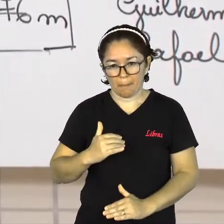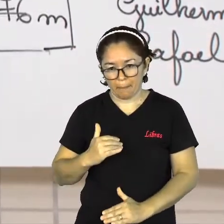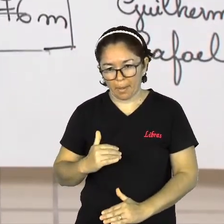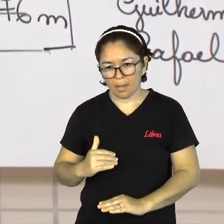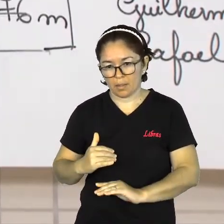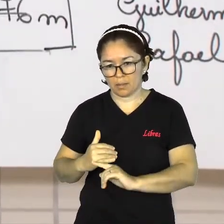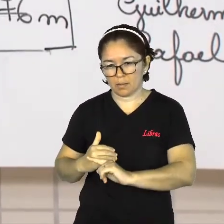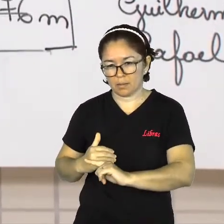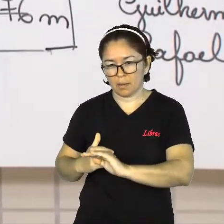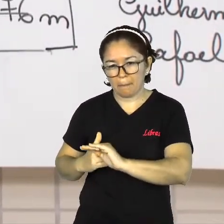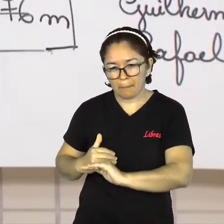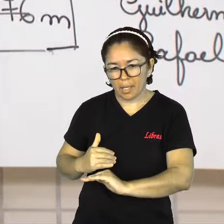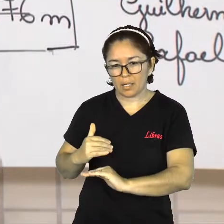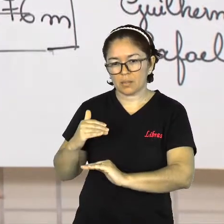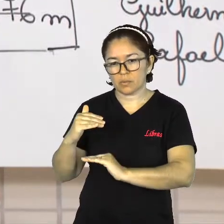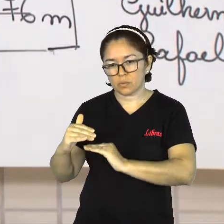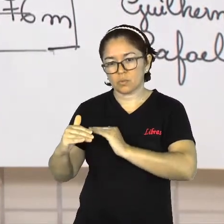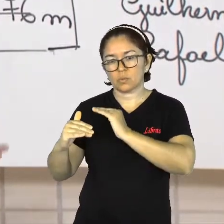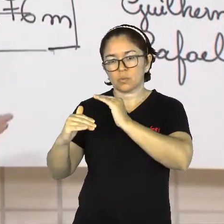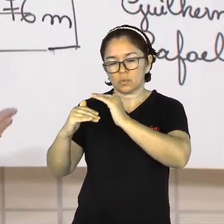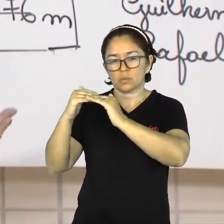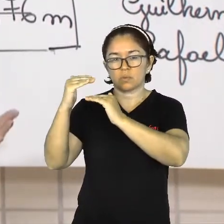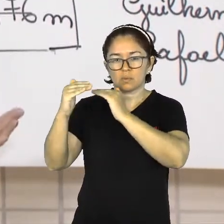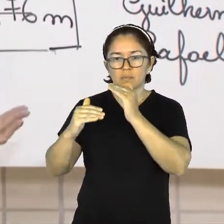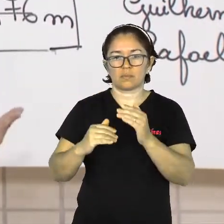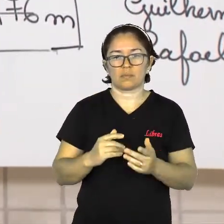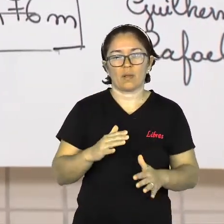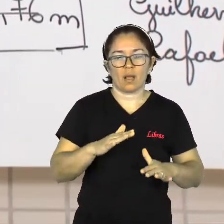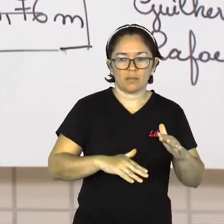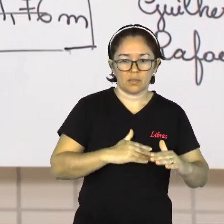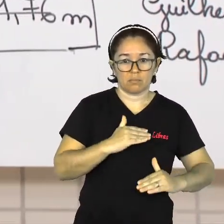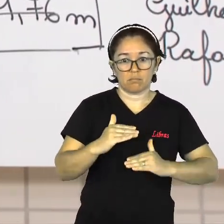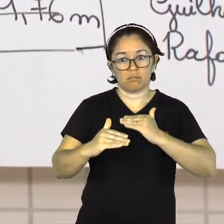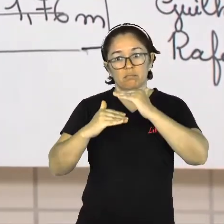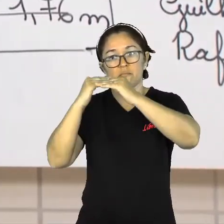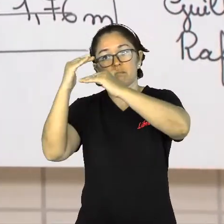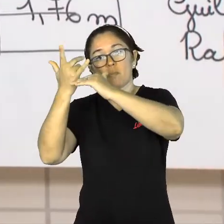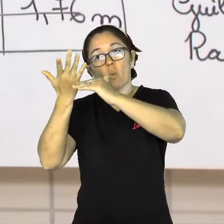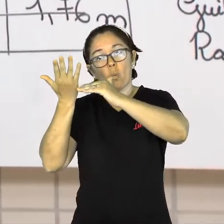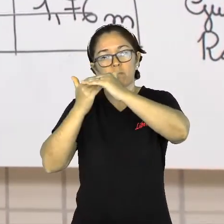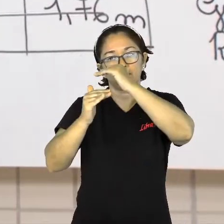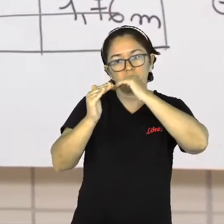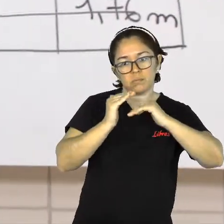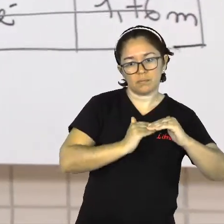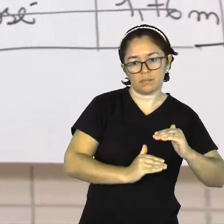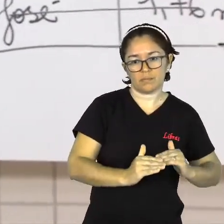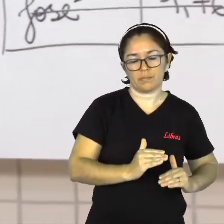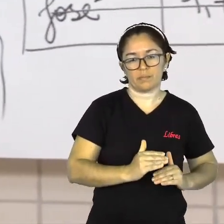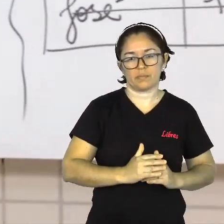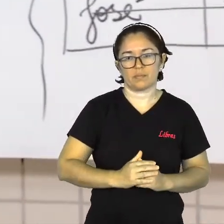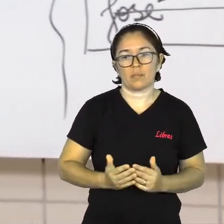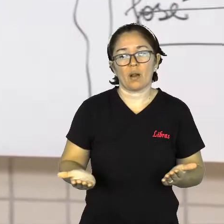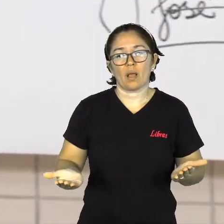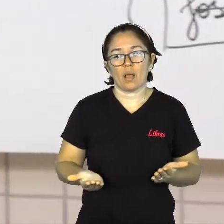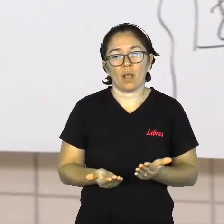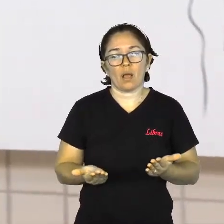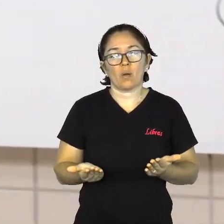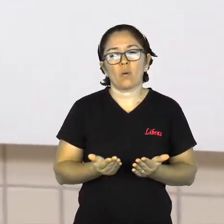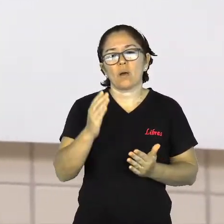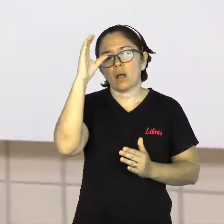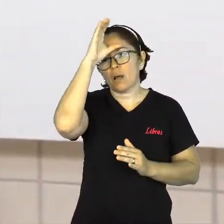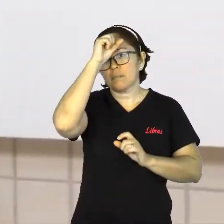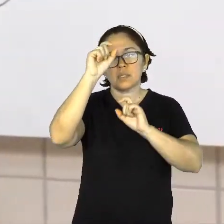maior. Decrescente, maior para o menor. Turma, vamos recapitular comigo a nossa aulinha de hoje? O